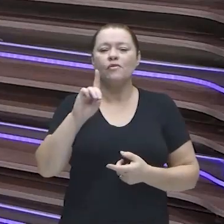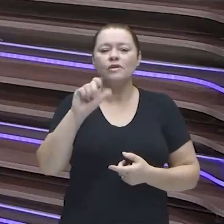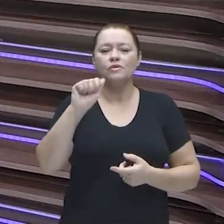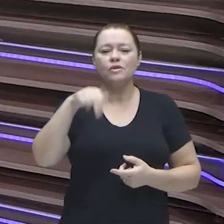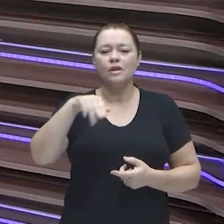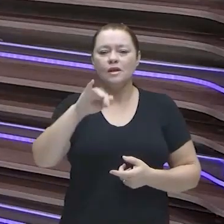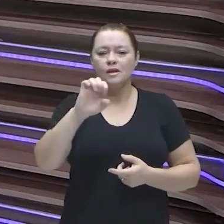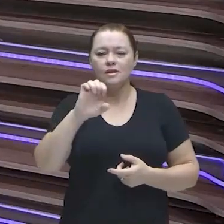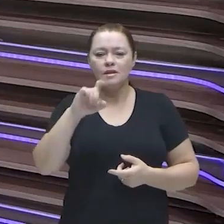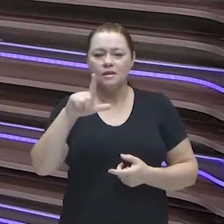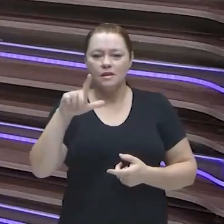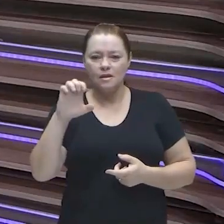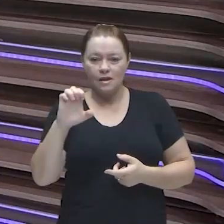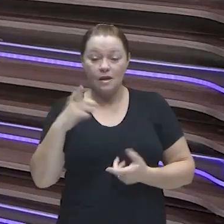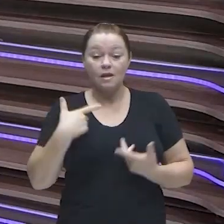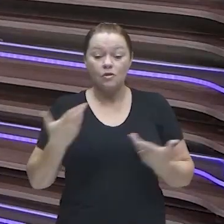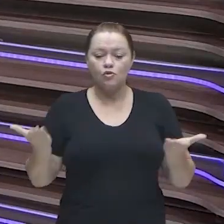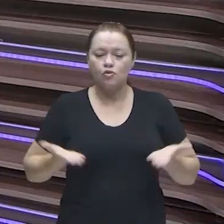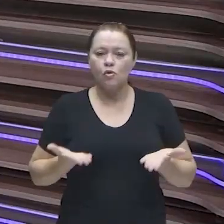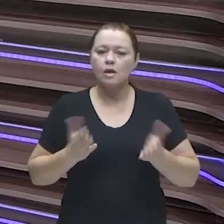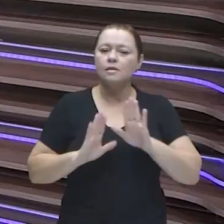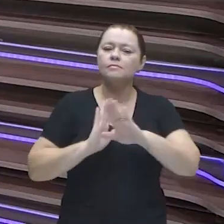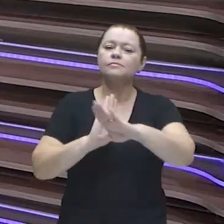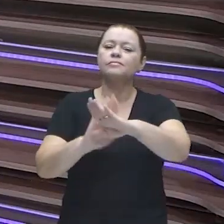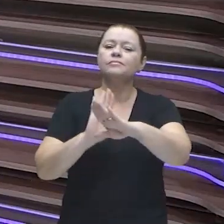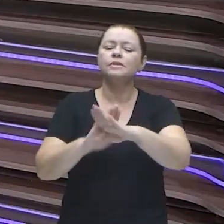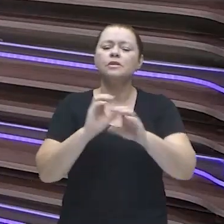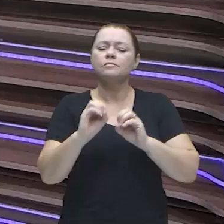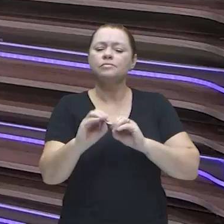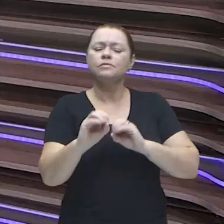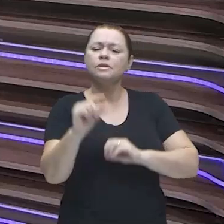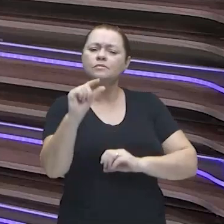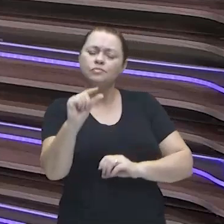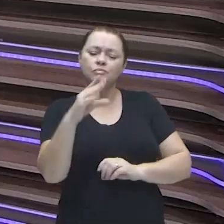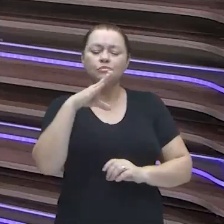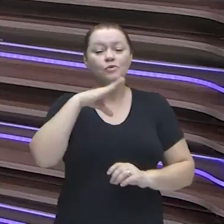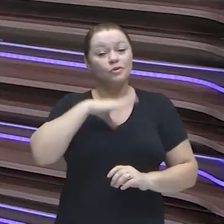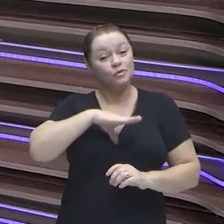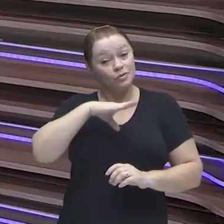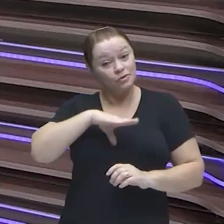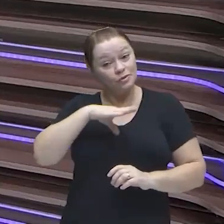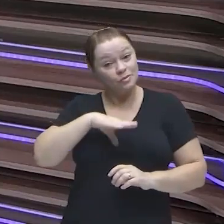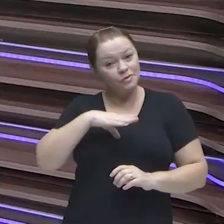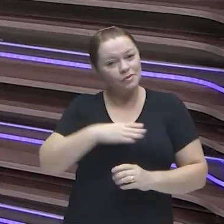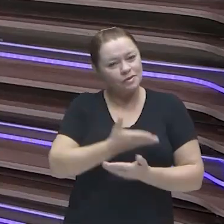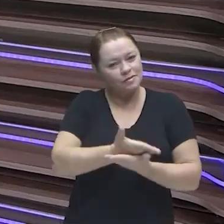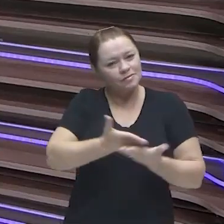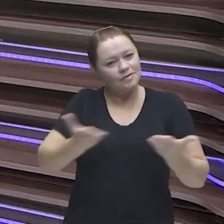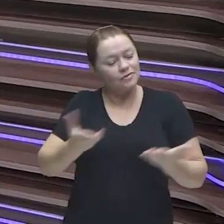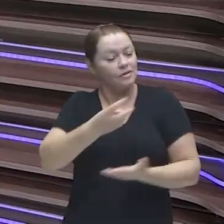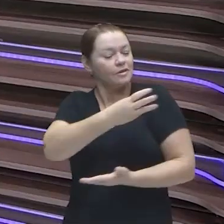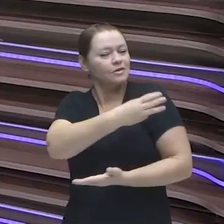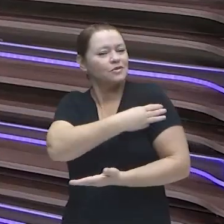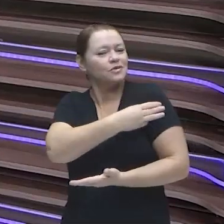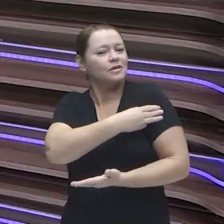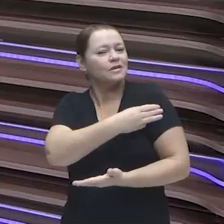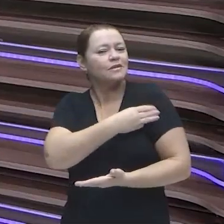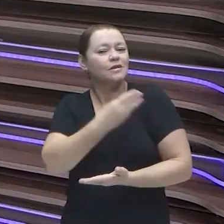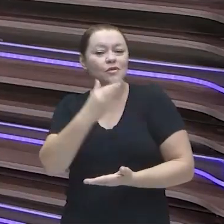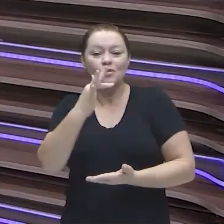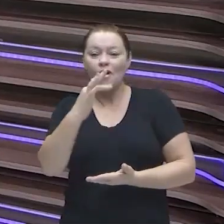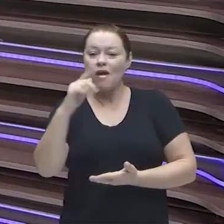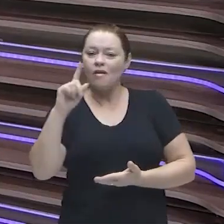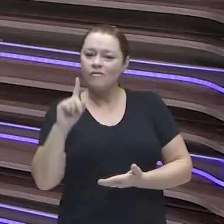Daniele Lápis, estou aqui para lhe ajudar a ensinar um pouquinho de língua portuguesa para a turma do 3º ano do ensino